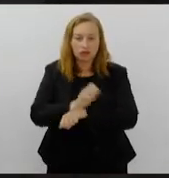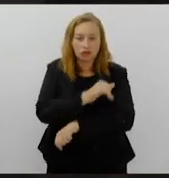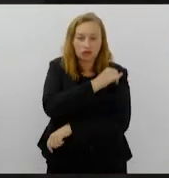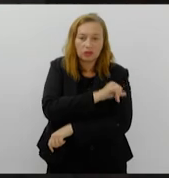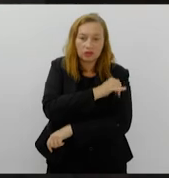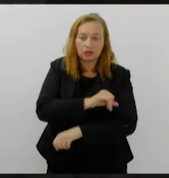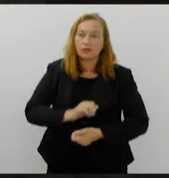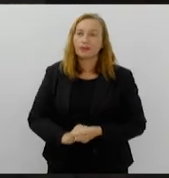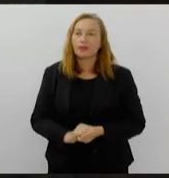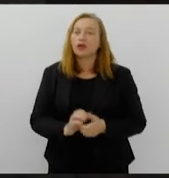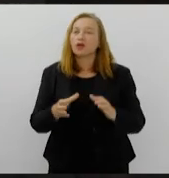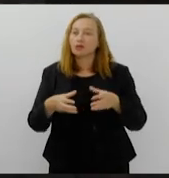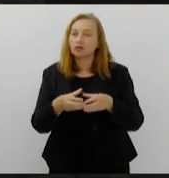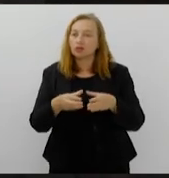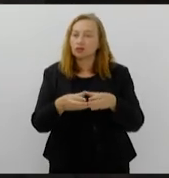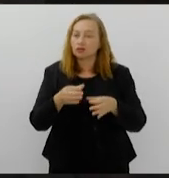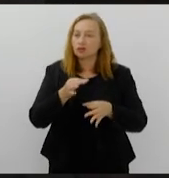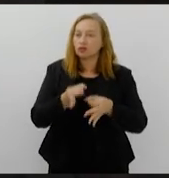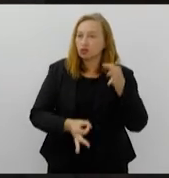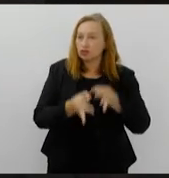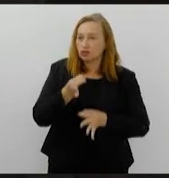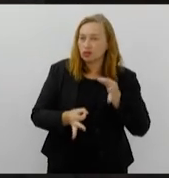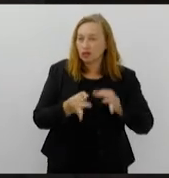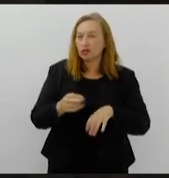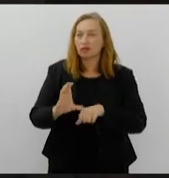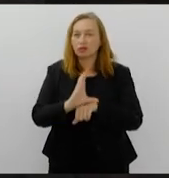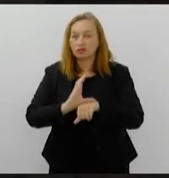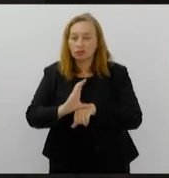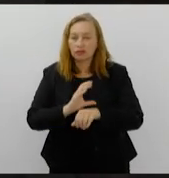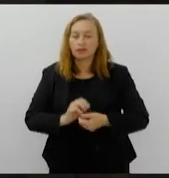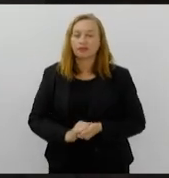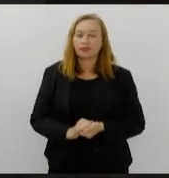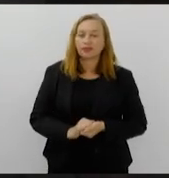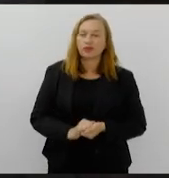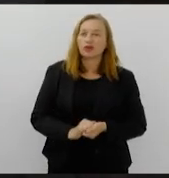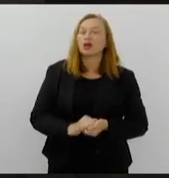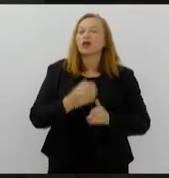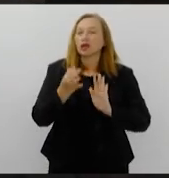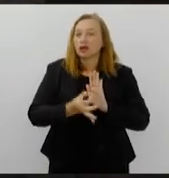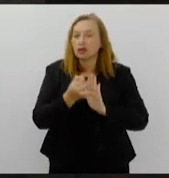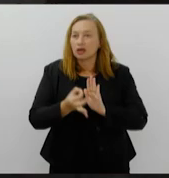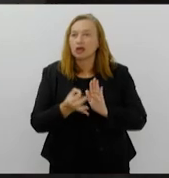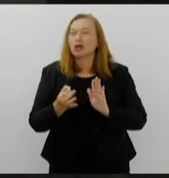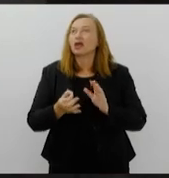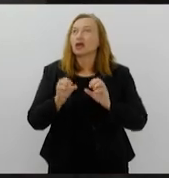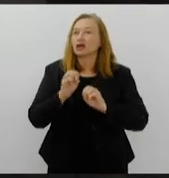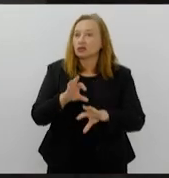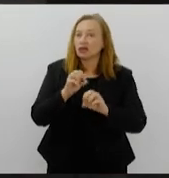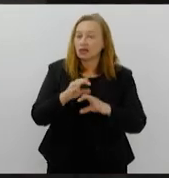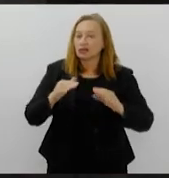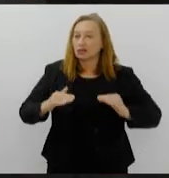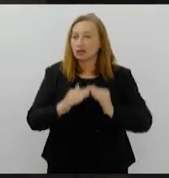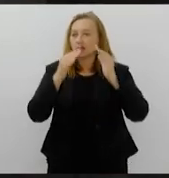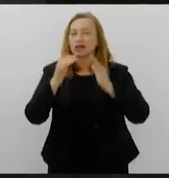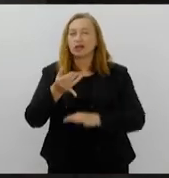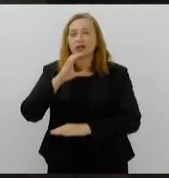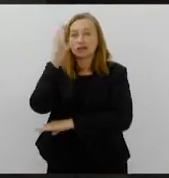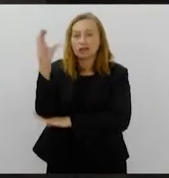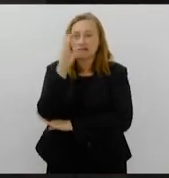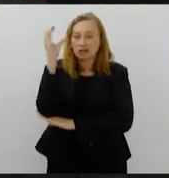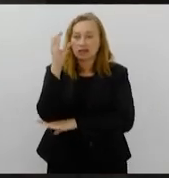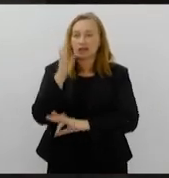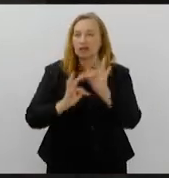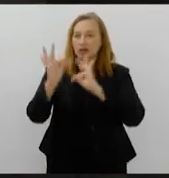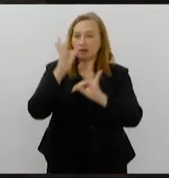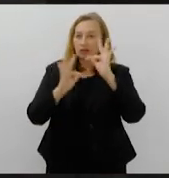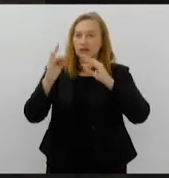das comissões Constituição e Justiça pela Constitucionalidade, de Educação favorável, de Ciência e Tecnologia favorável,